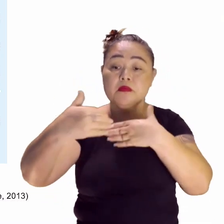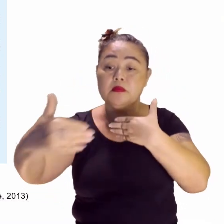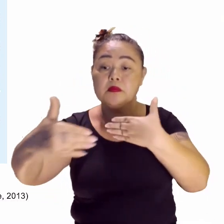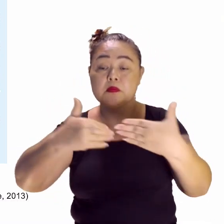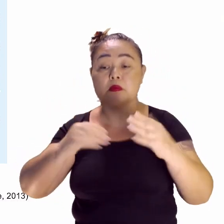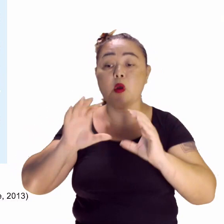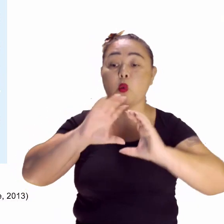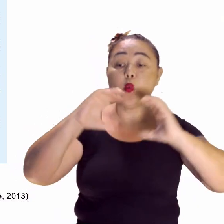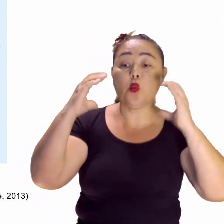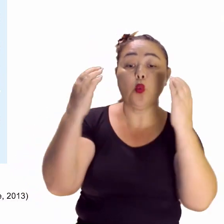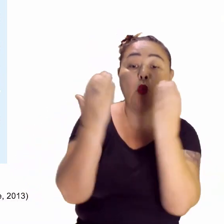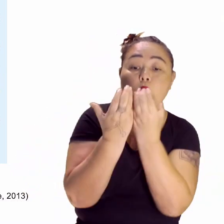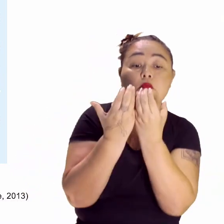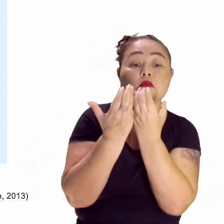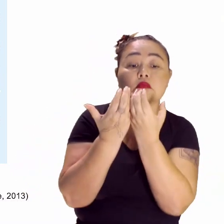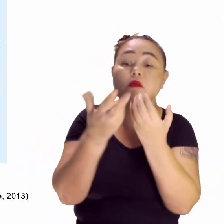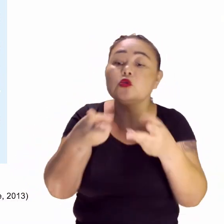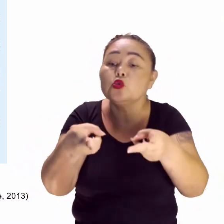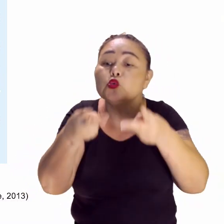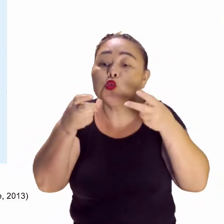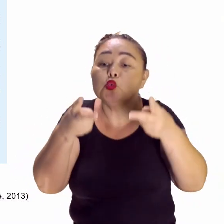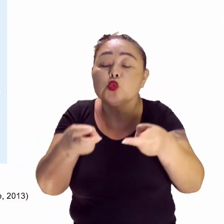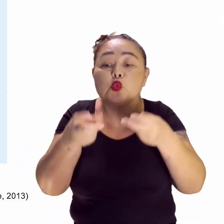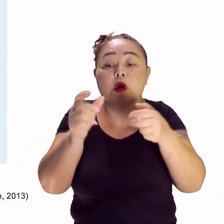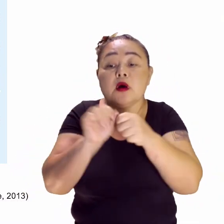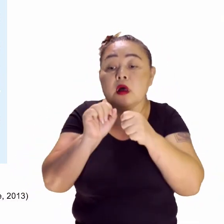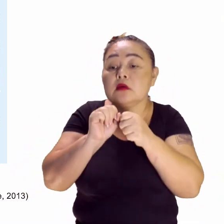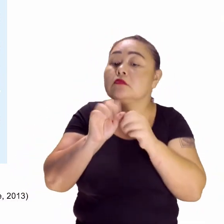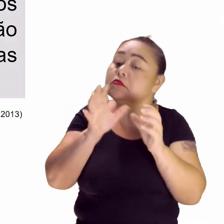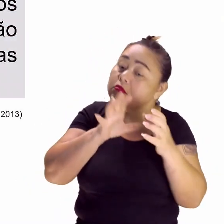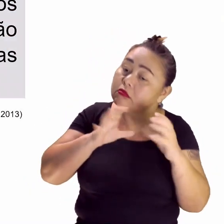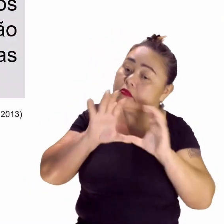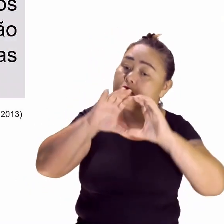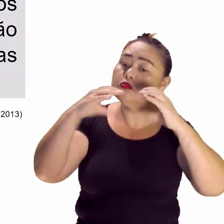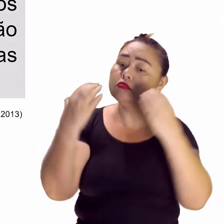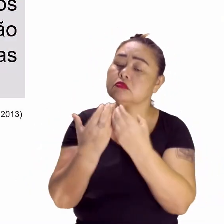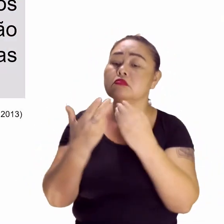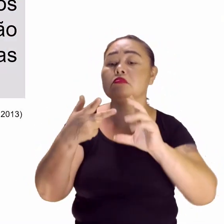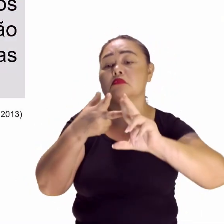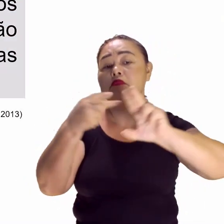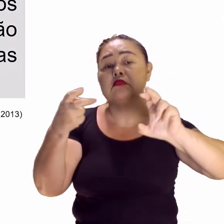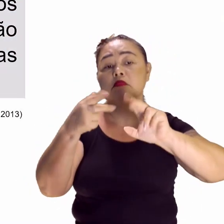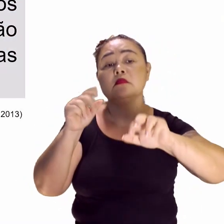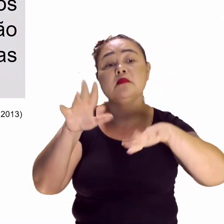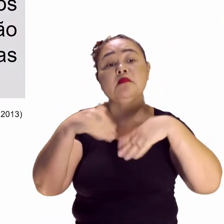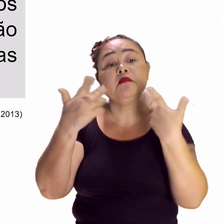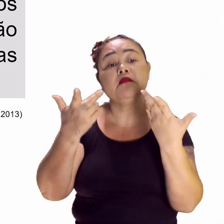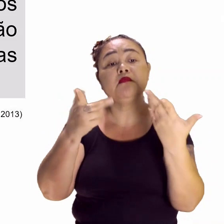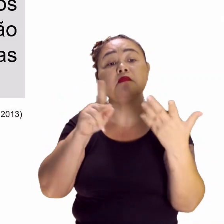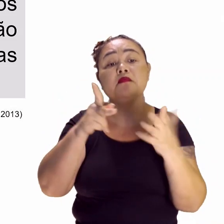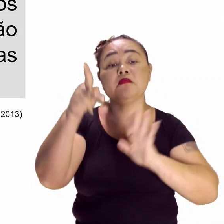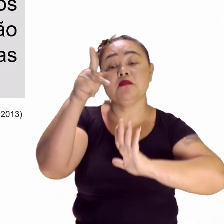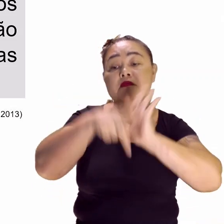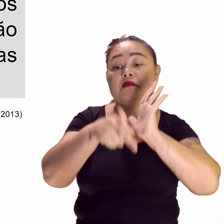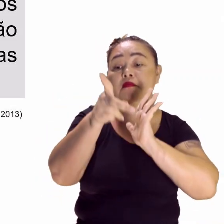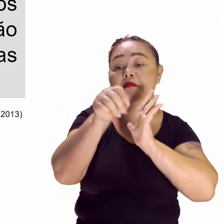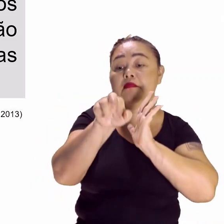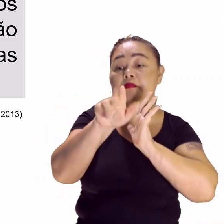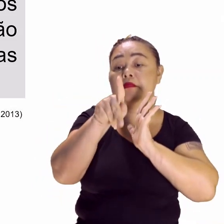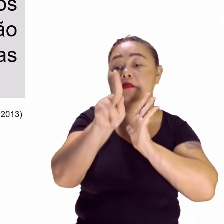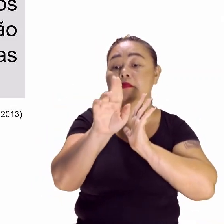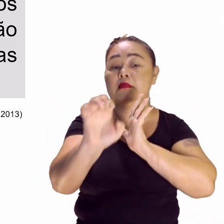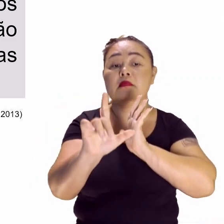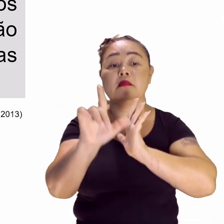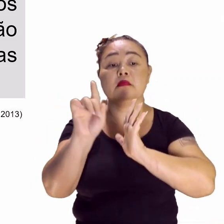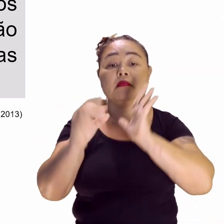comunidades de onde esses recursos foram extraídos que boa parte de áreas das Comunidades indígenas e temos aí o projeto drac que